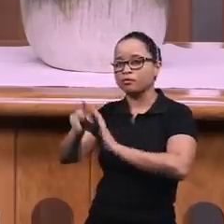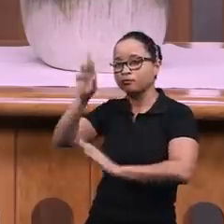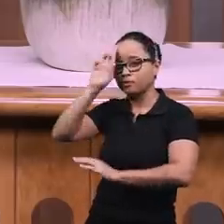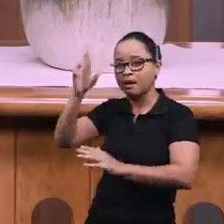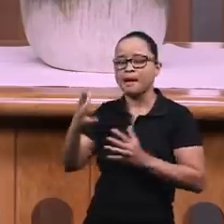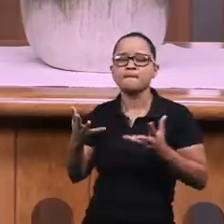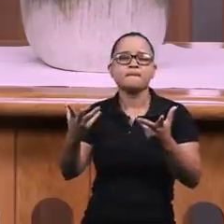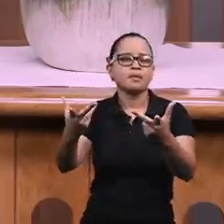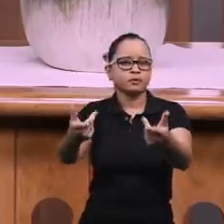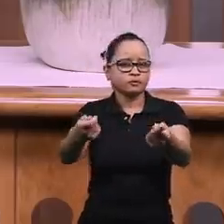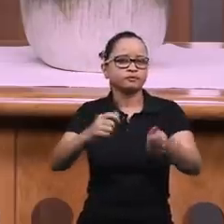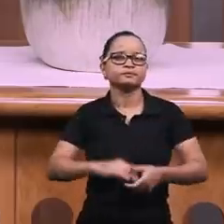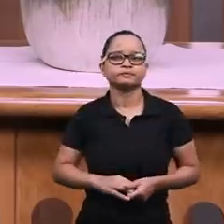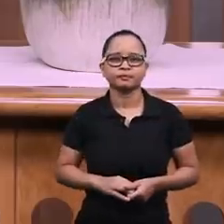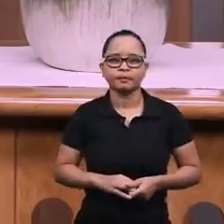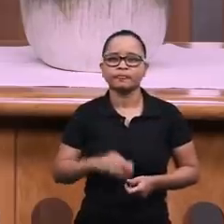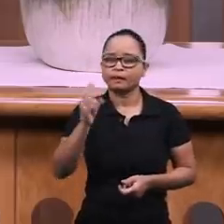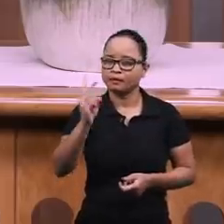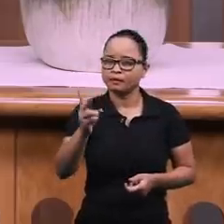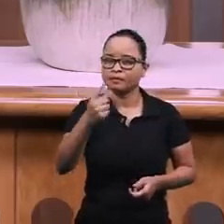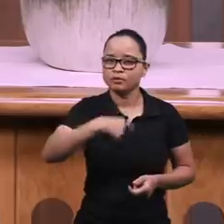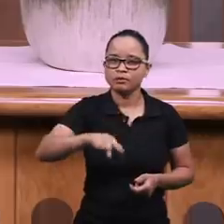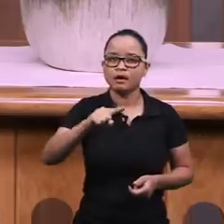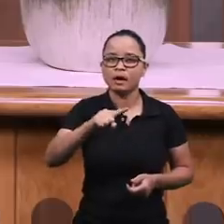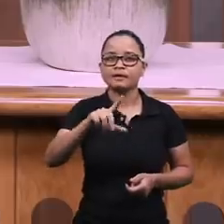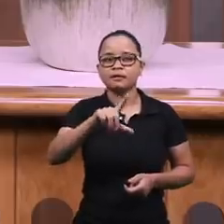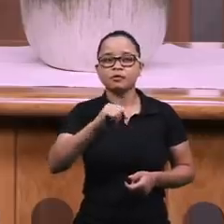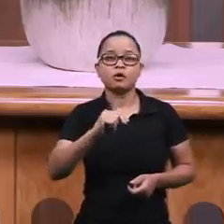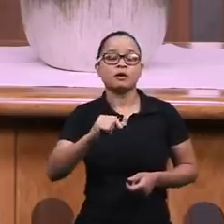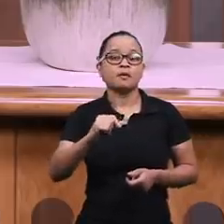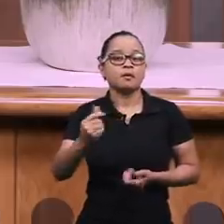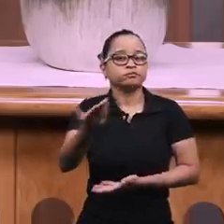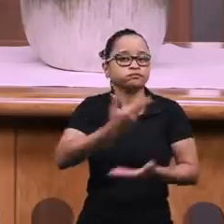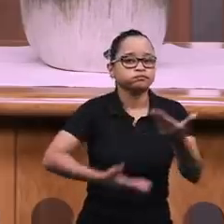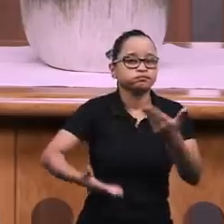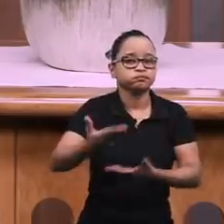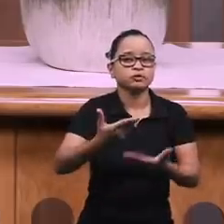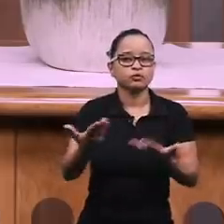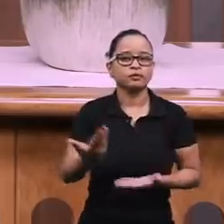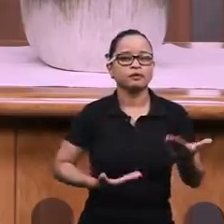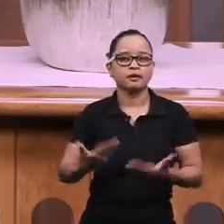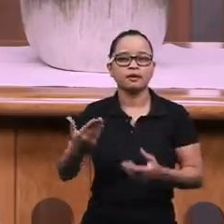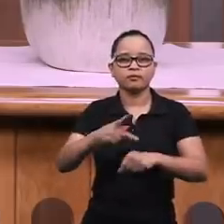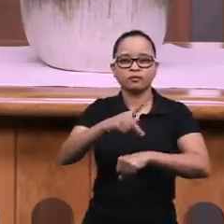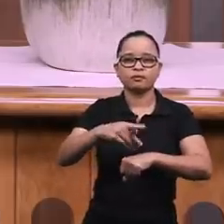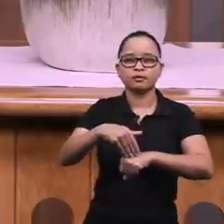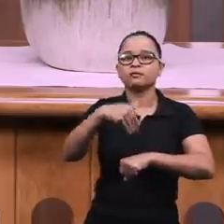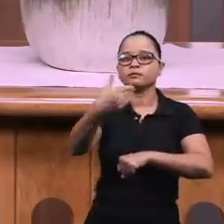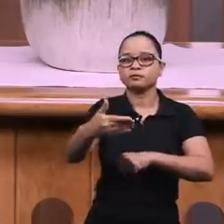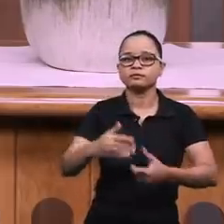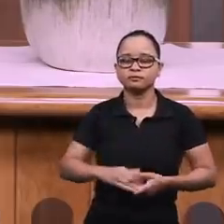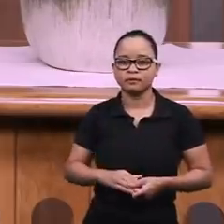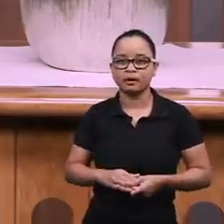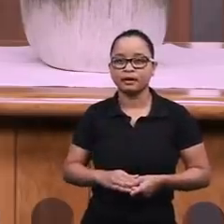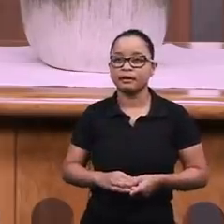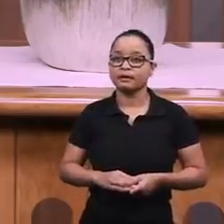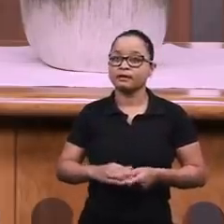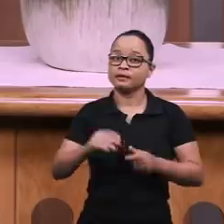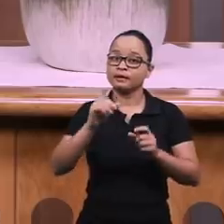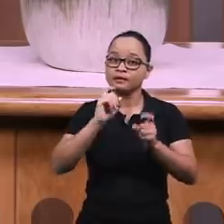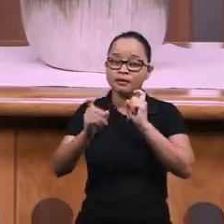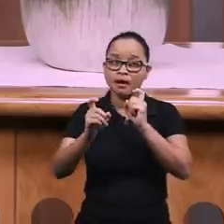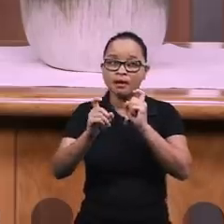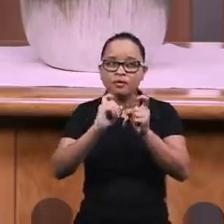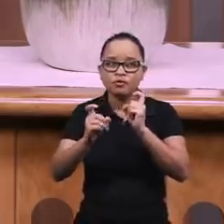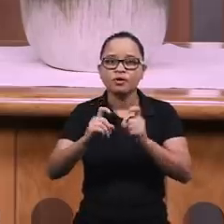maravilhoso e nós sempre extrair mos uma dessas participações de um dos irmãos do exterior para esta reunião da tarde para